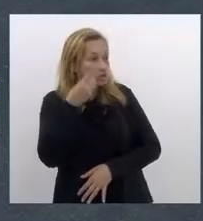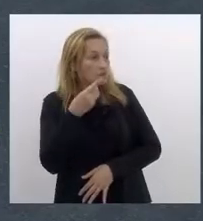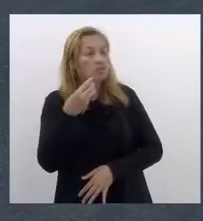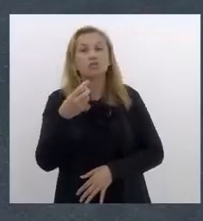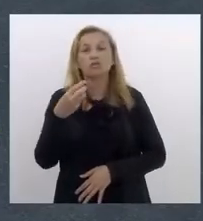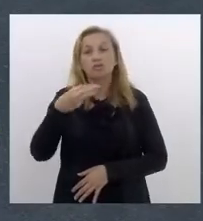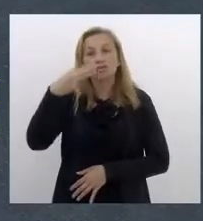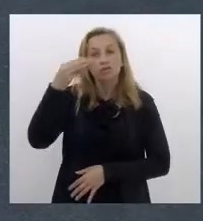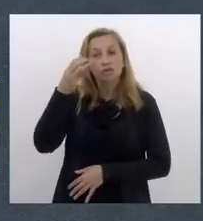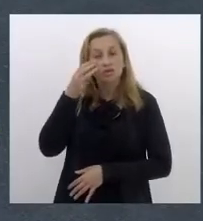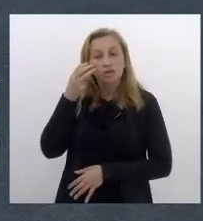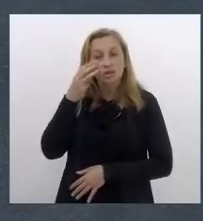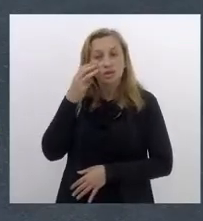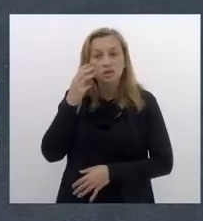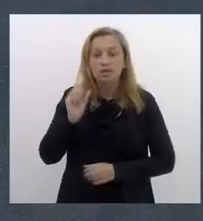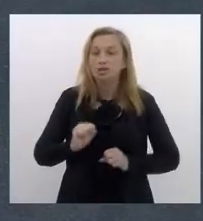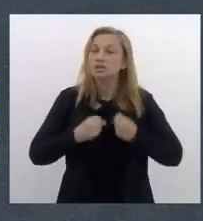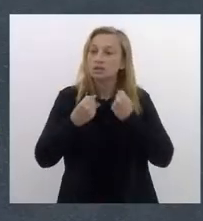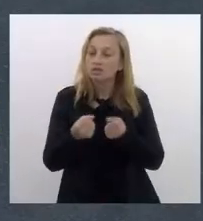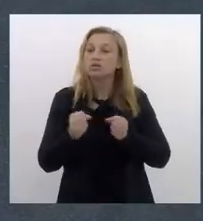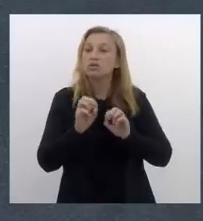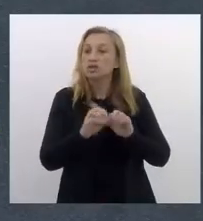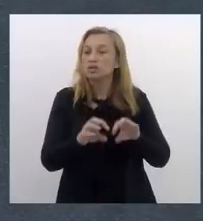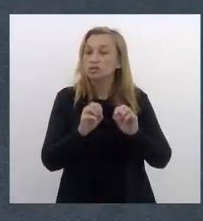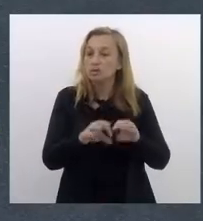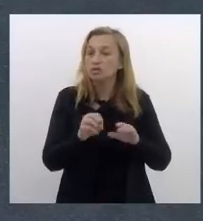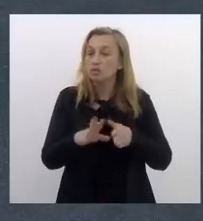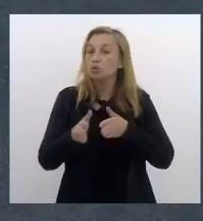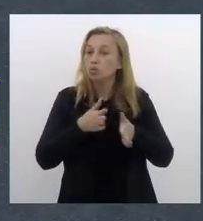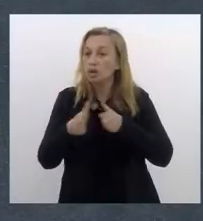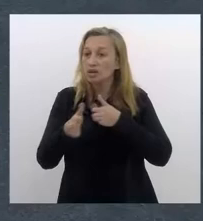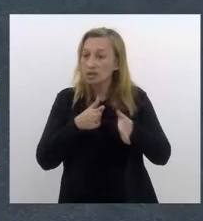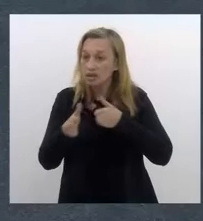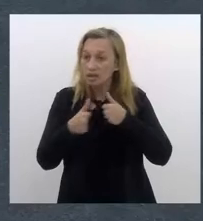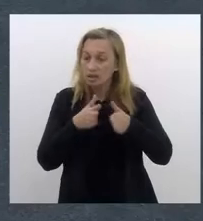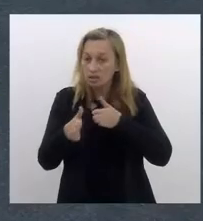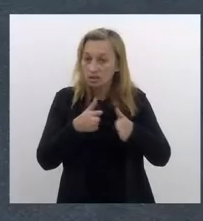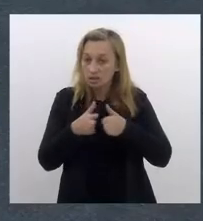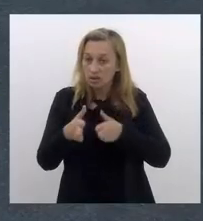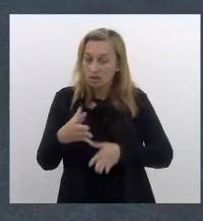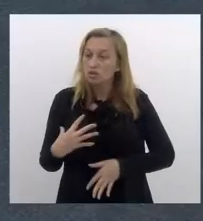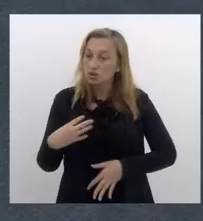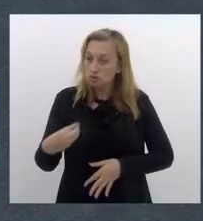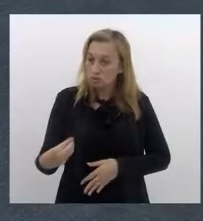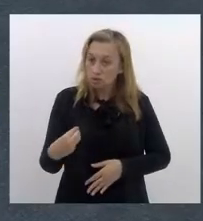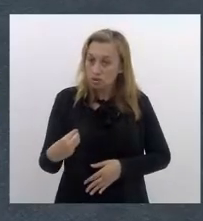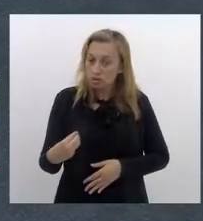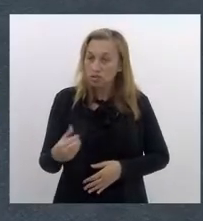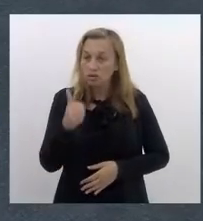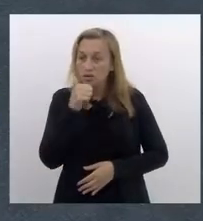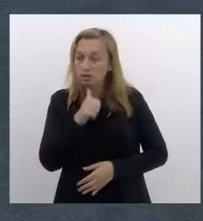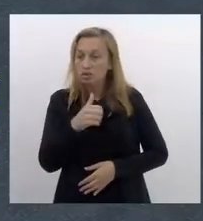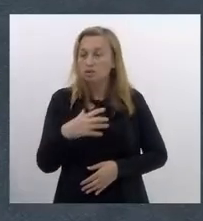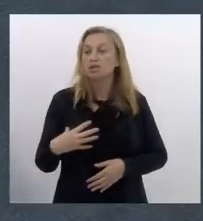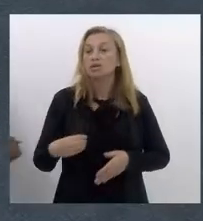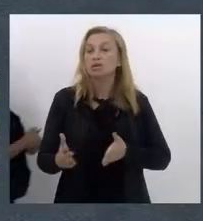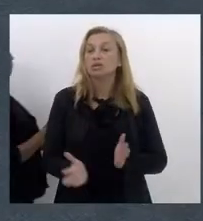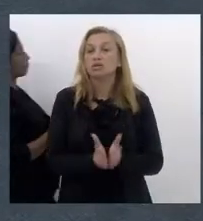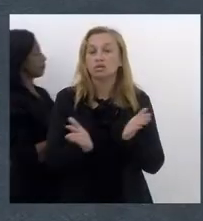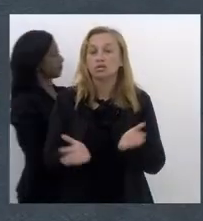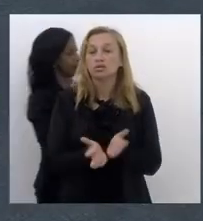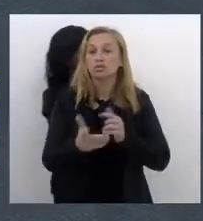são grandes defensores da educação e do acesso dos filhos e das filhas da classe